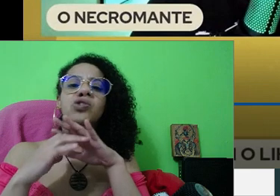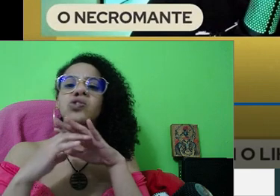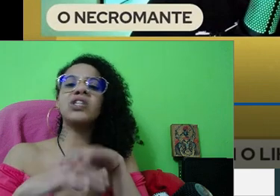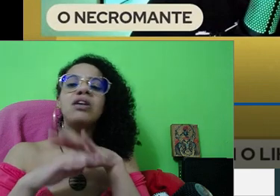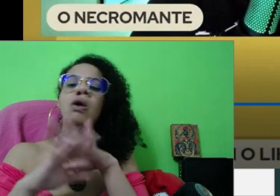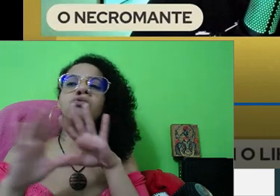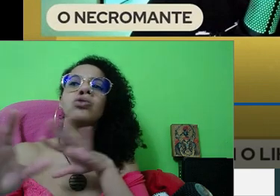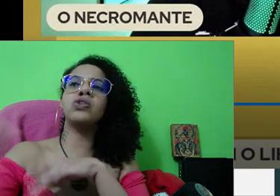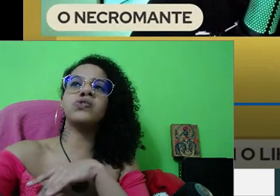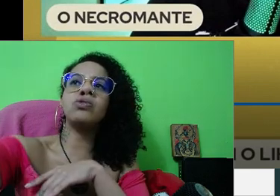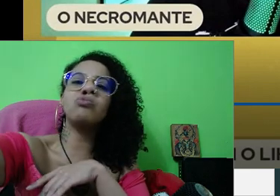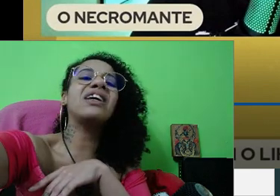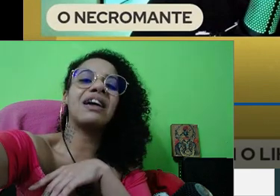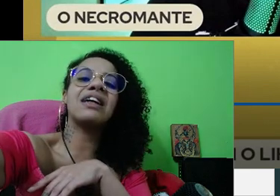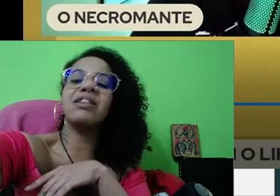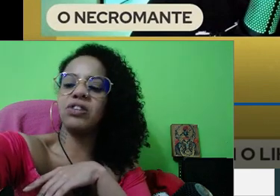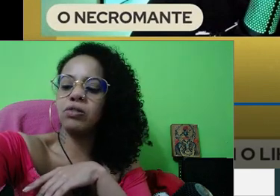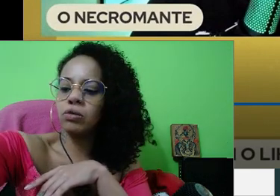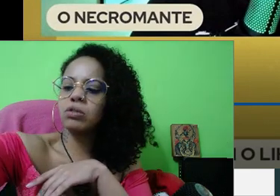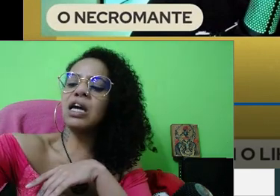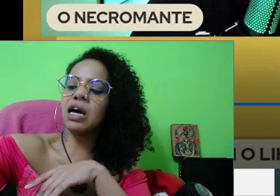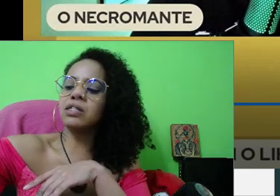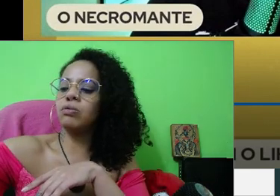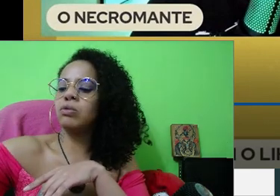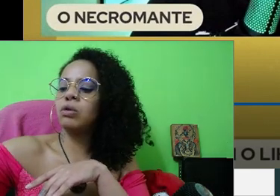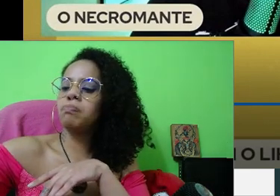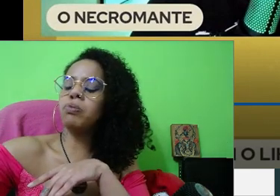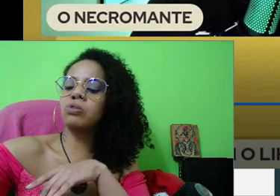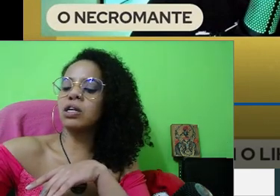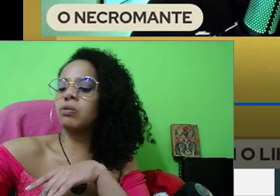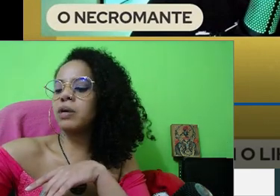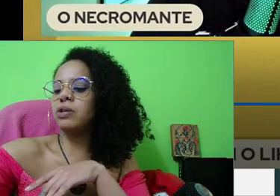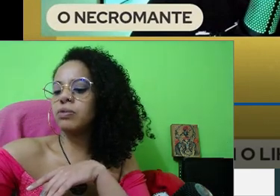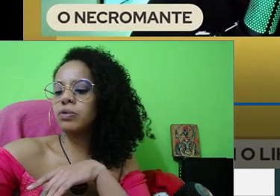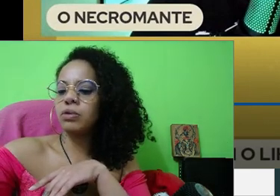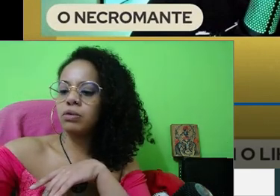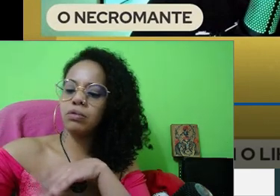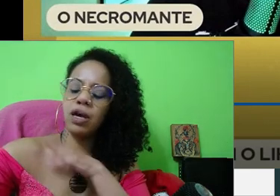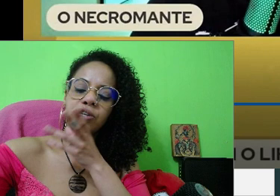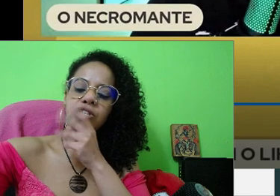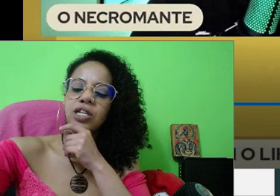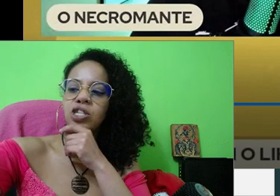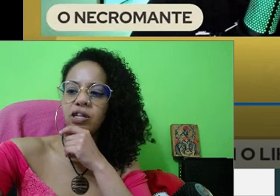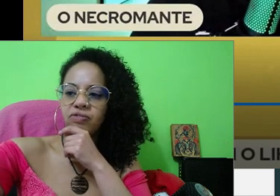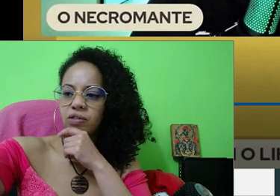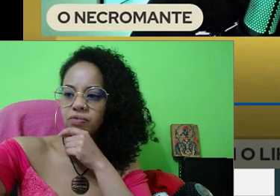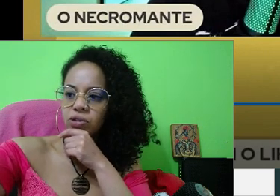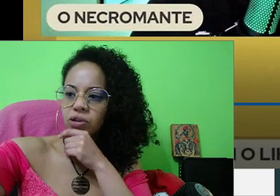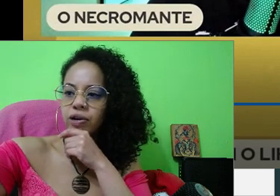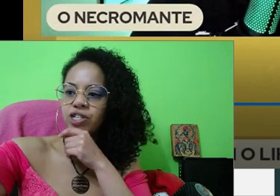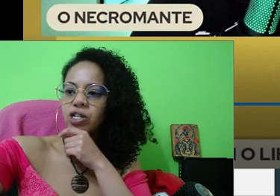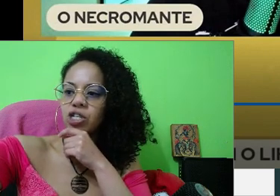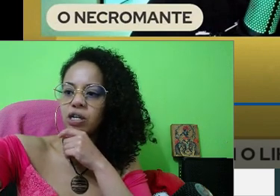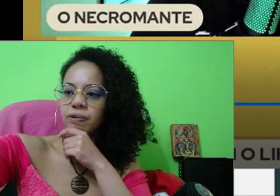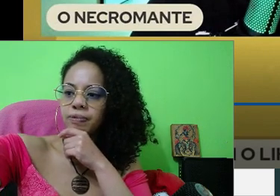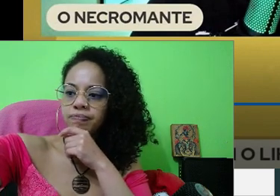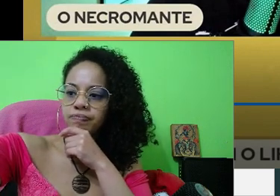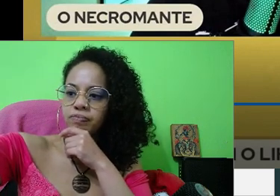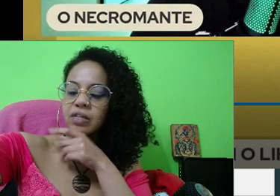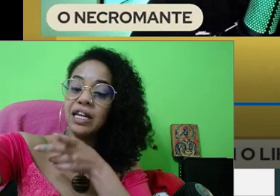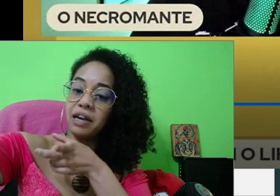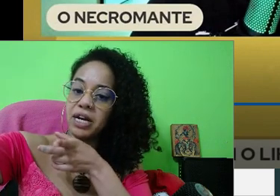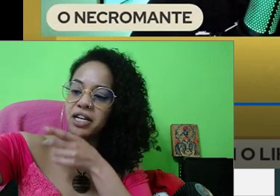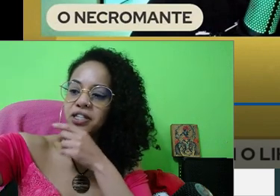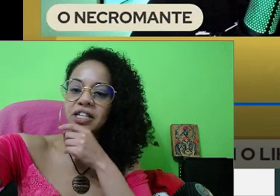se você não autorizou não tinha nada a ver tem razão que o pariu eu achei que tinha velho Achei que tinha